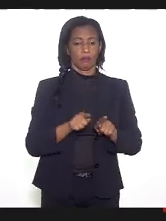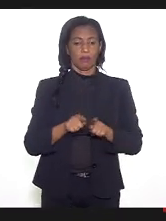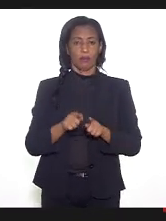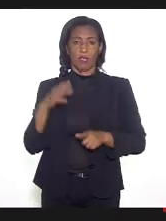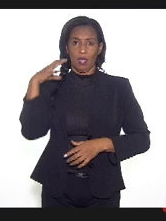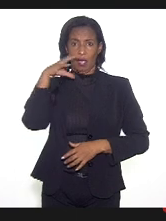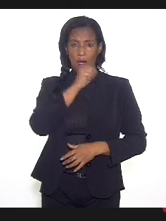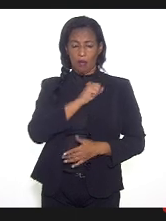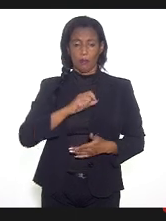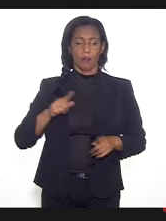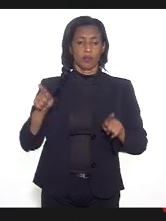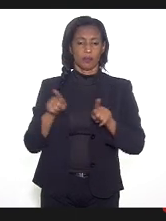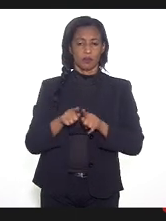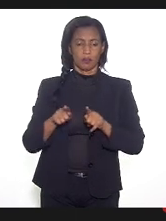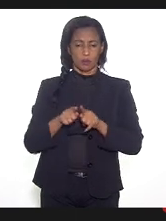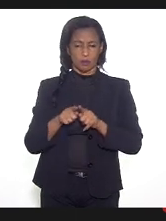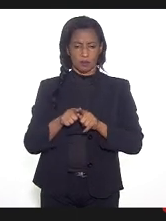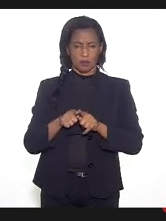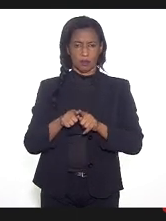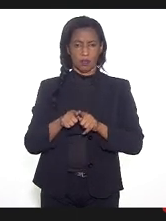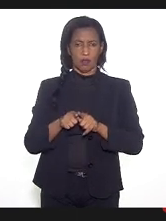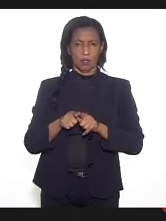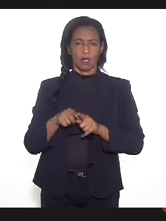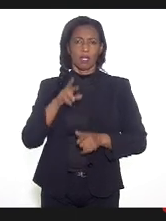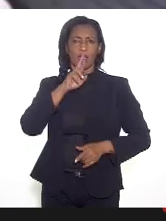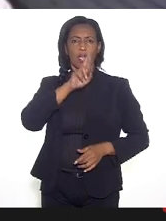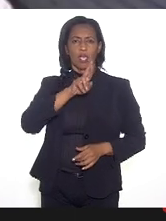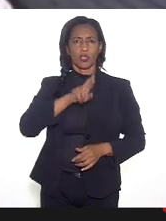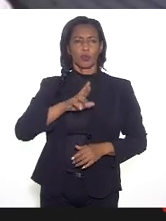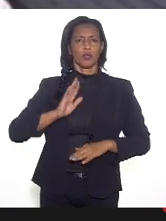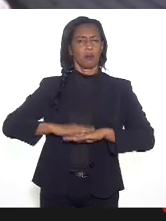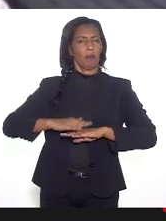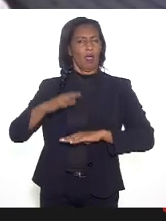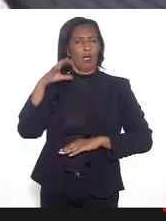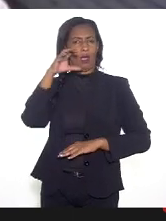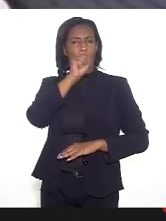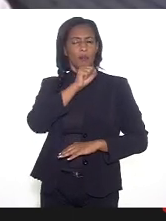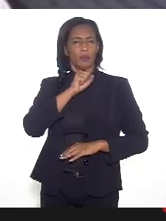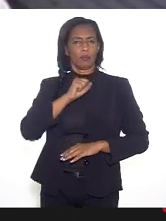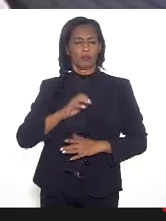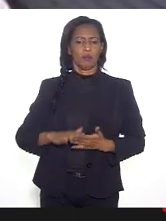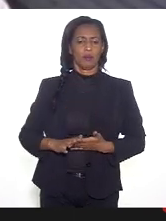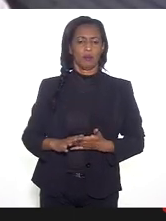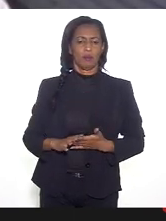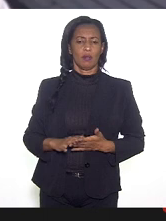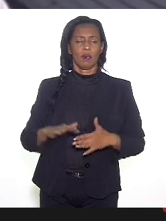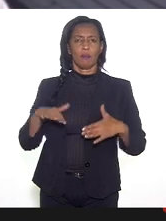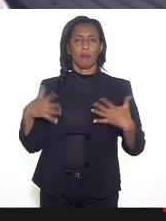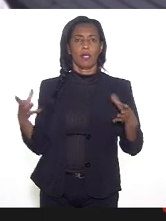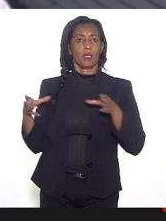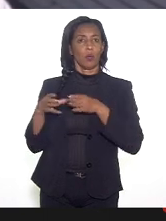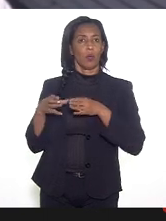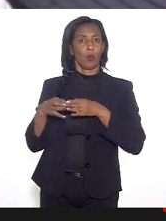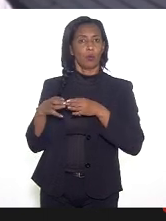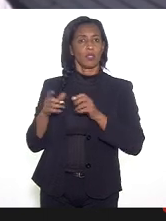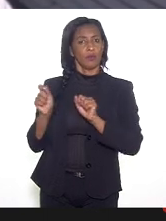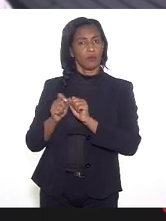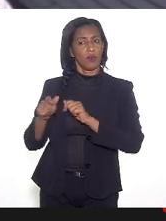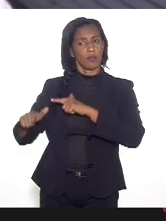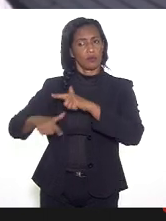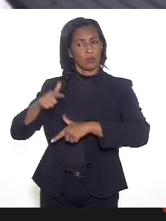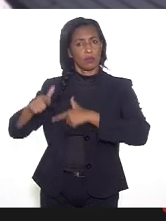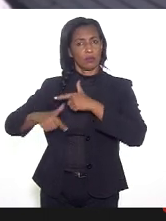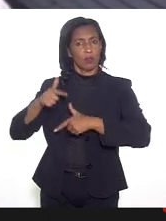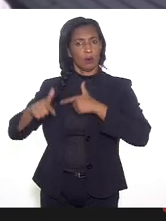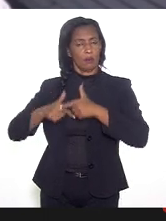possível e também no prazo mais rápido possível responder a essas questões para que a comissão faça o seu trabalho da melhor